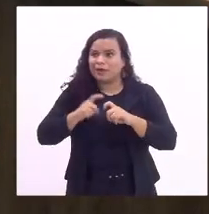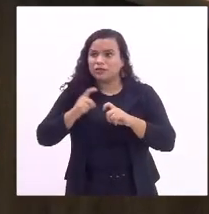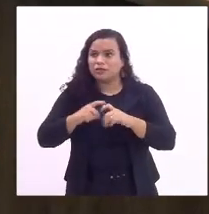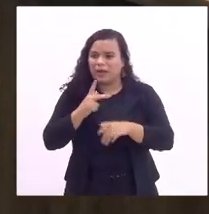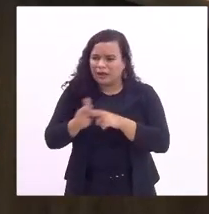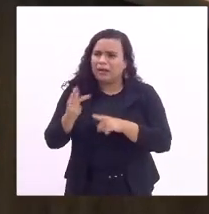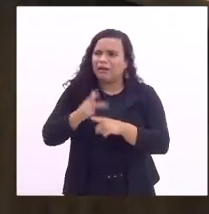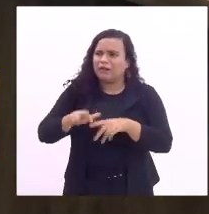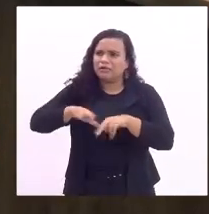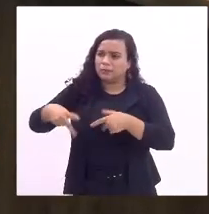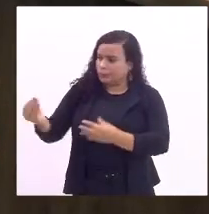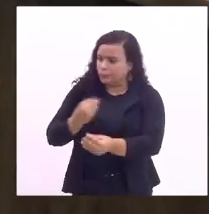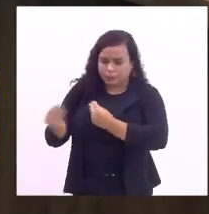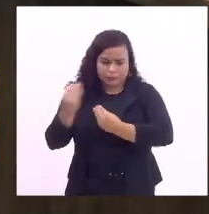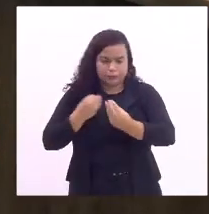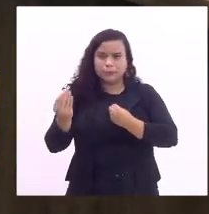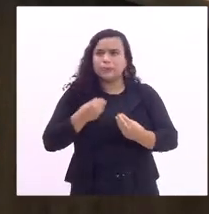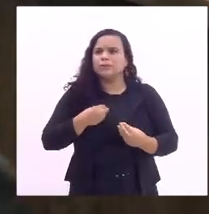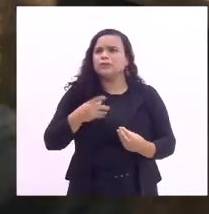de amostras